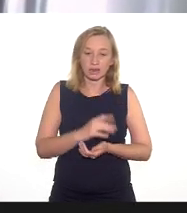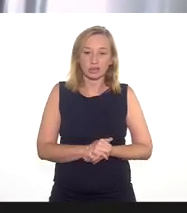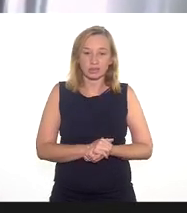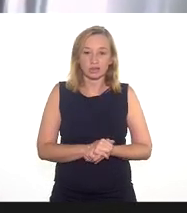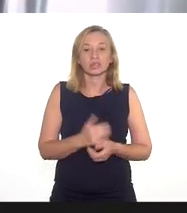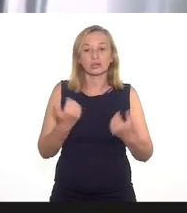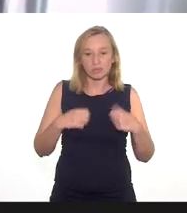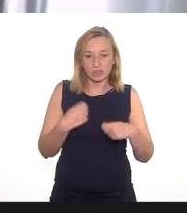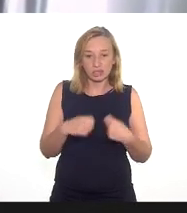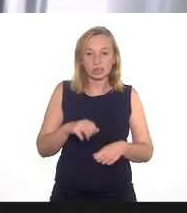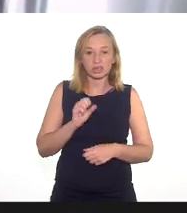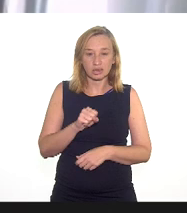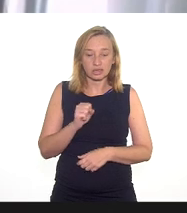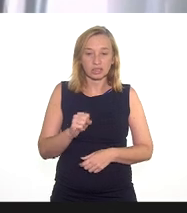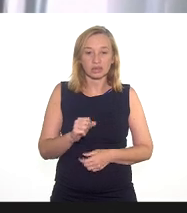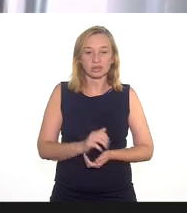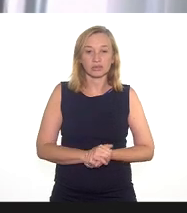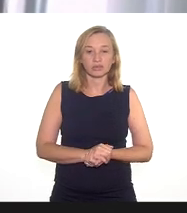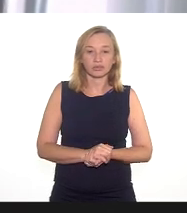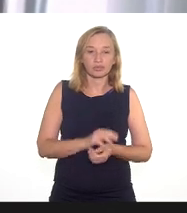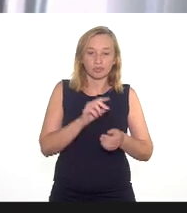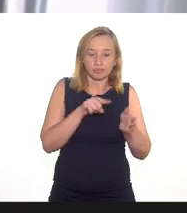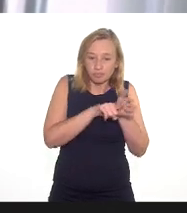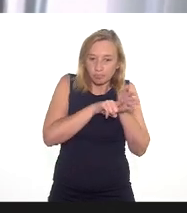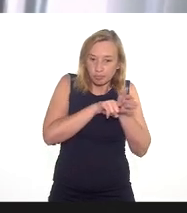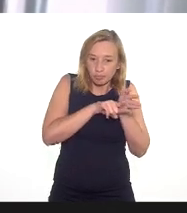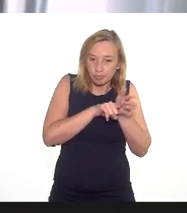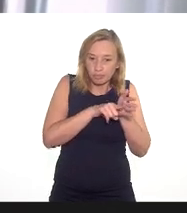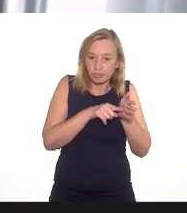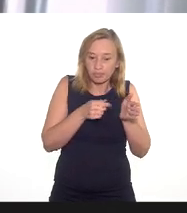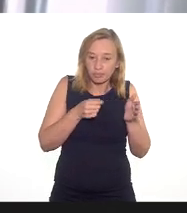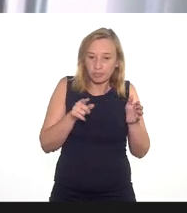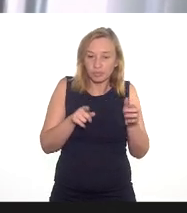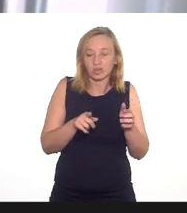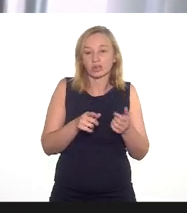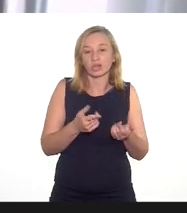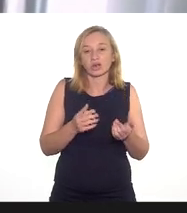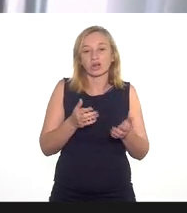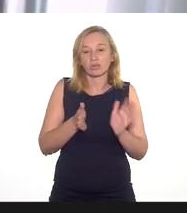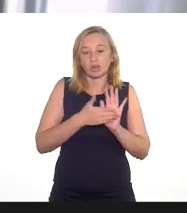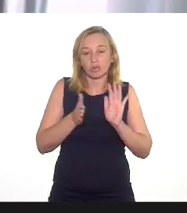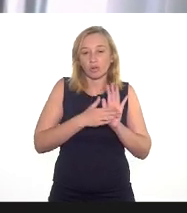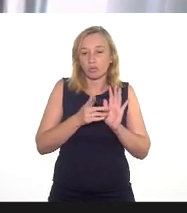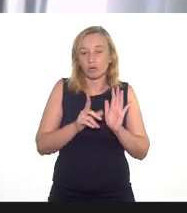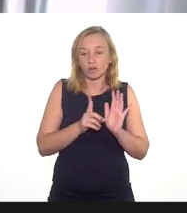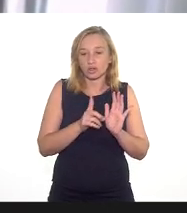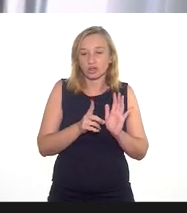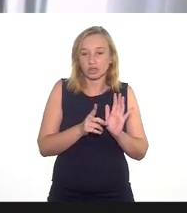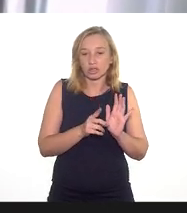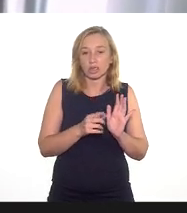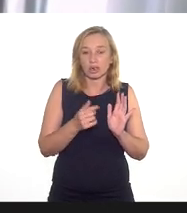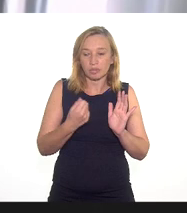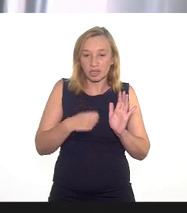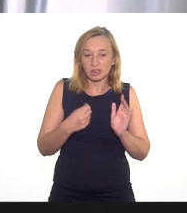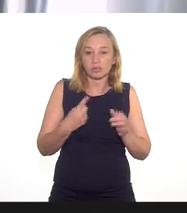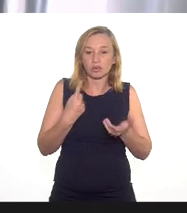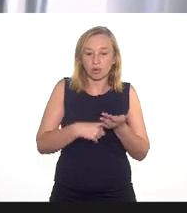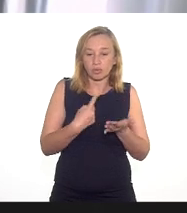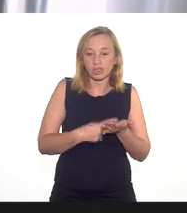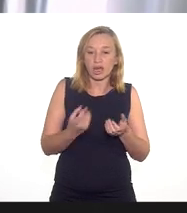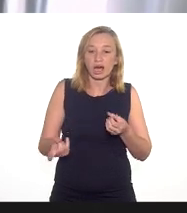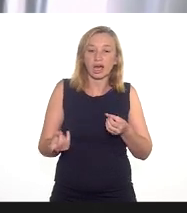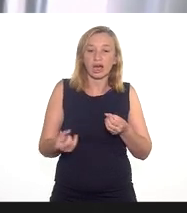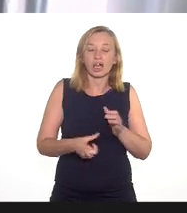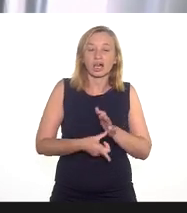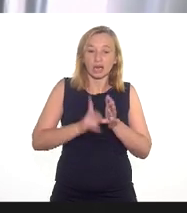gente precisa fazer esse monitoramento mais regular. Então, minha proposta é que a gente não saia dessa audiência sem combinar uma nova rodada